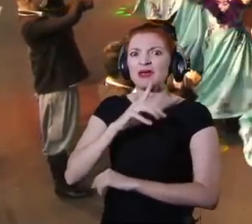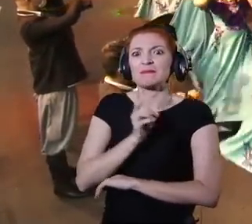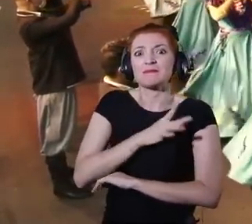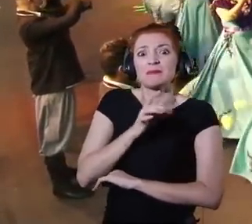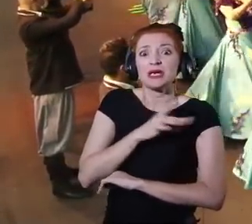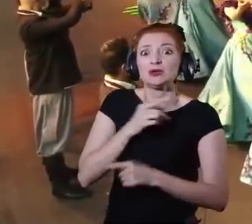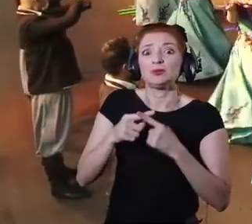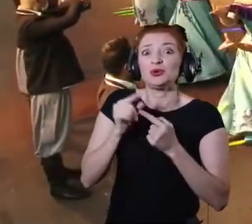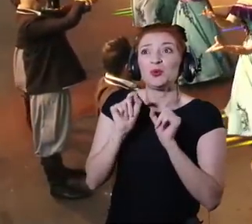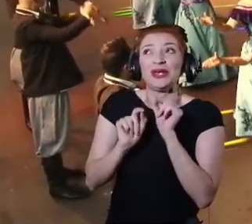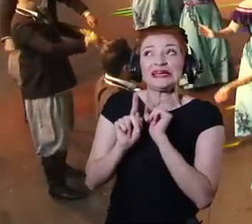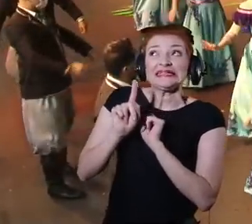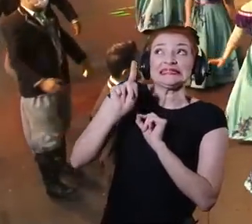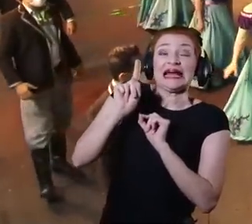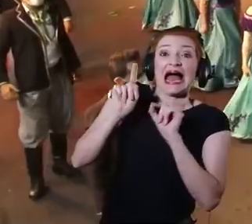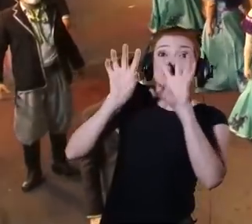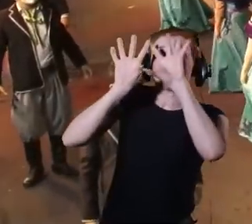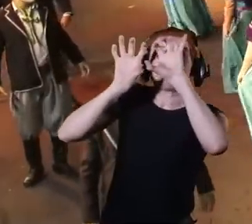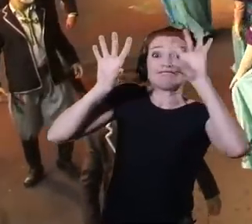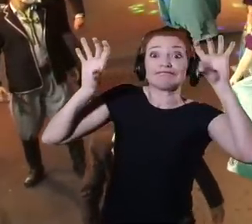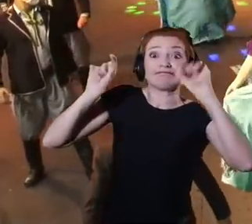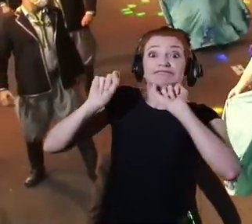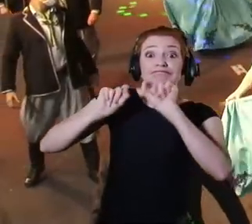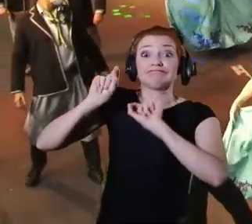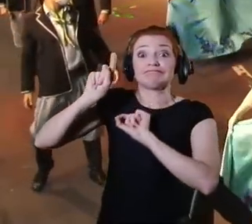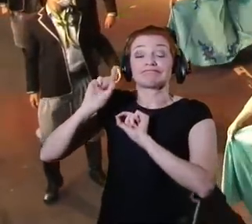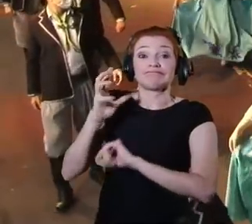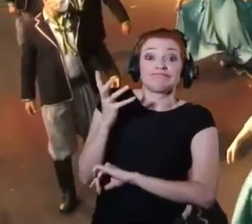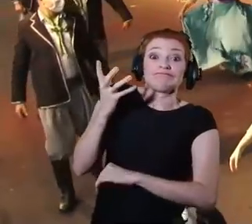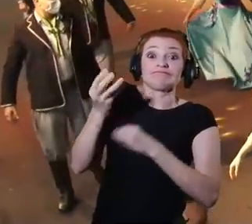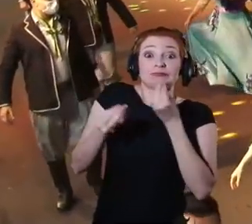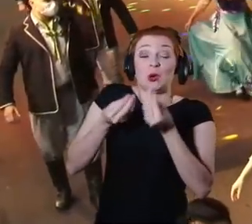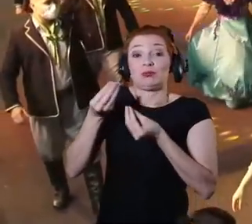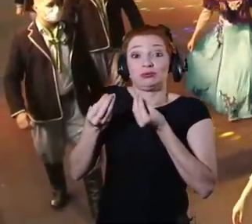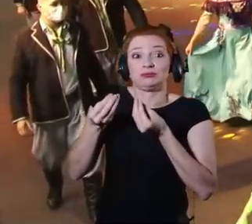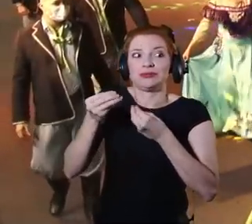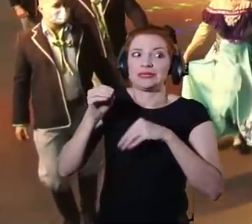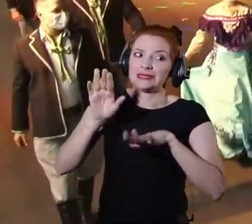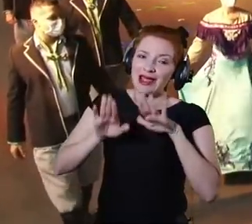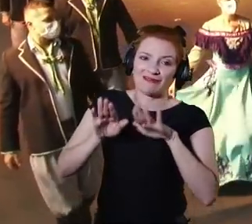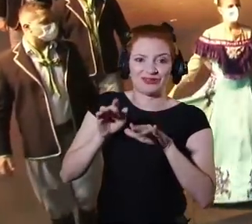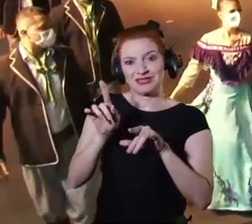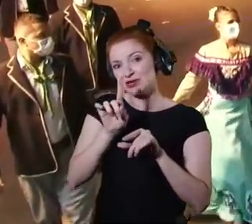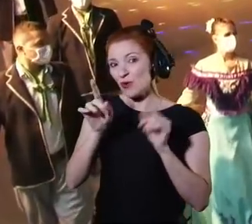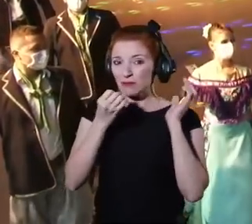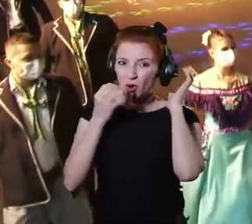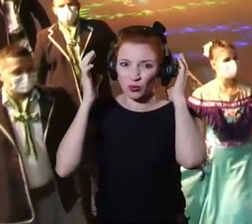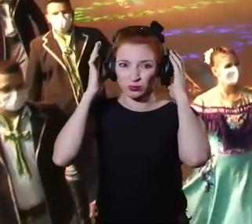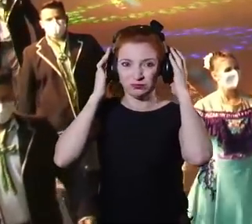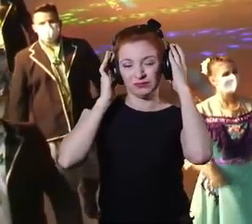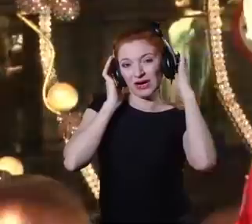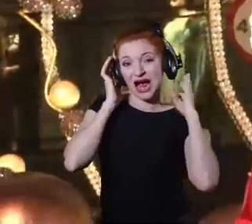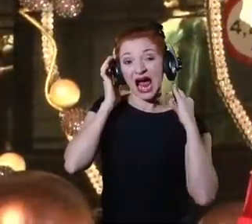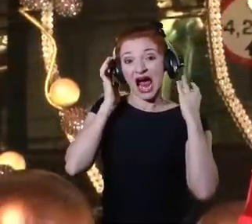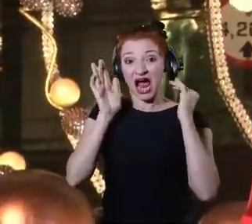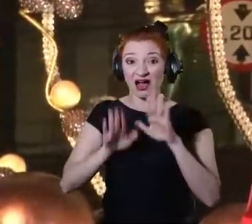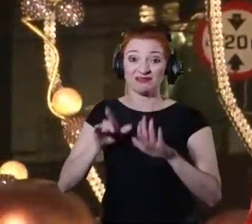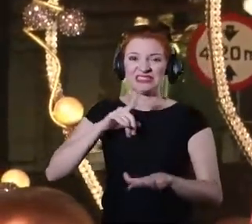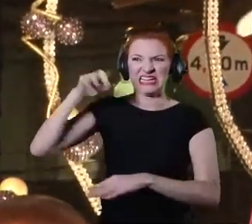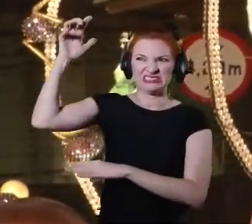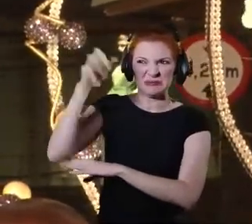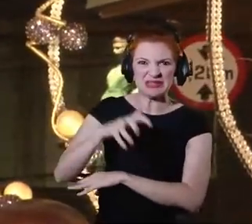do que vem lá do cima, do que vem do alto, do que vem do céu. E muitas vezes não vem coisas boas, vem tempestade,